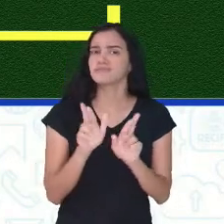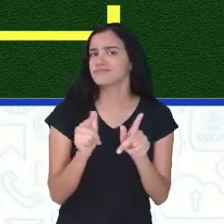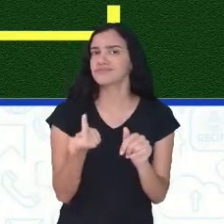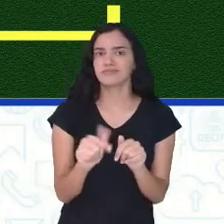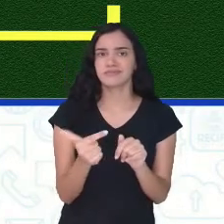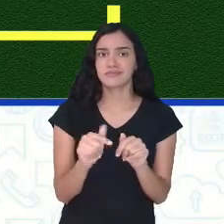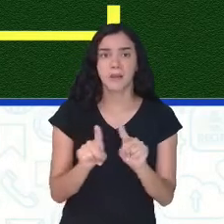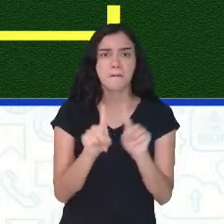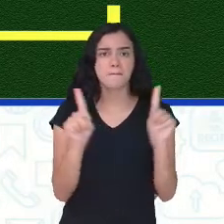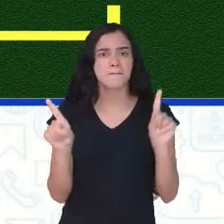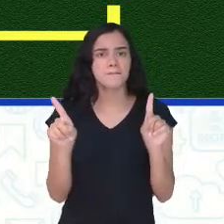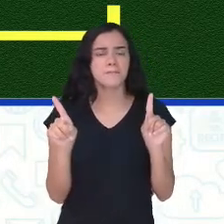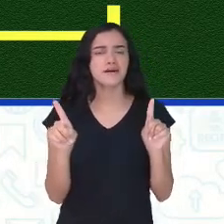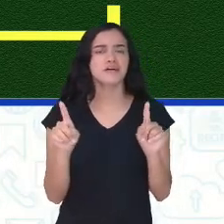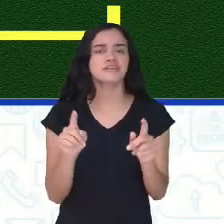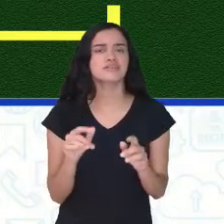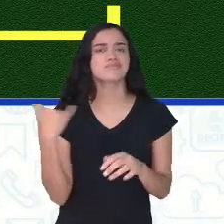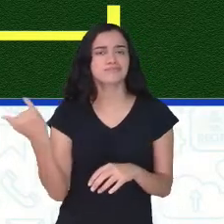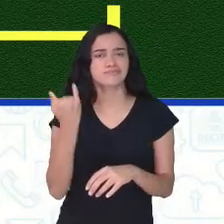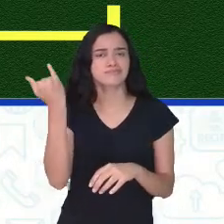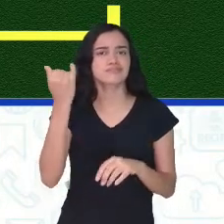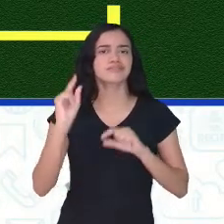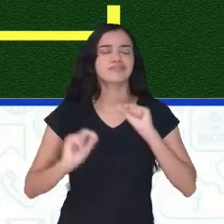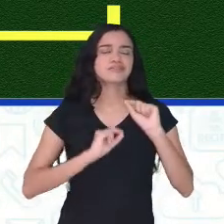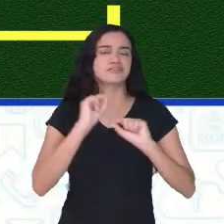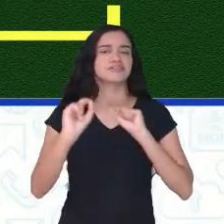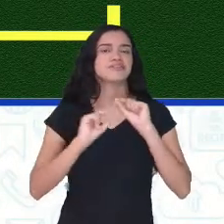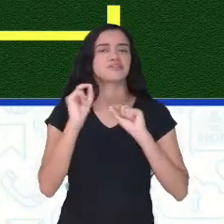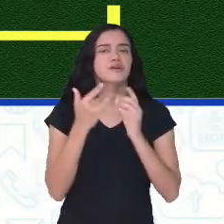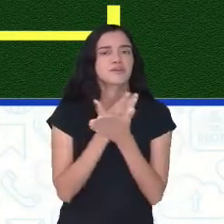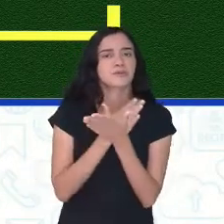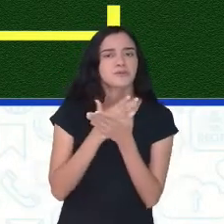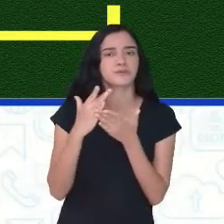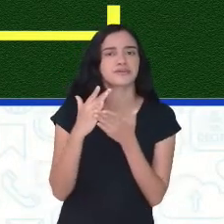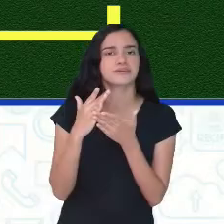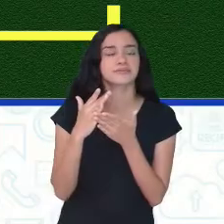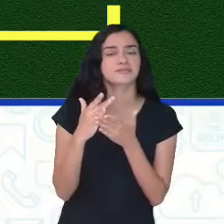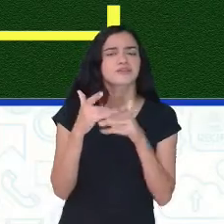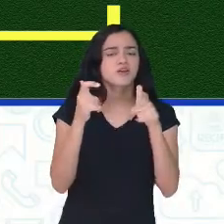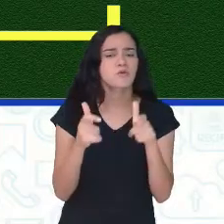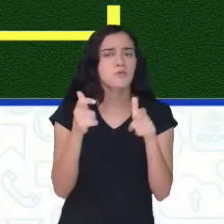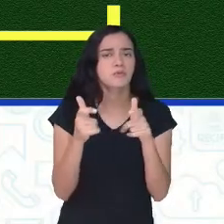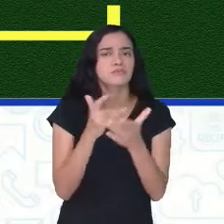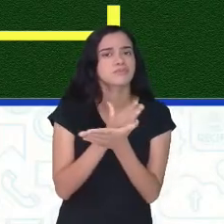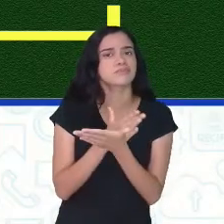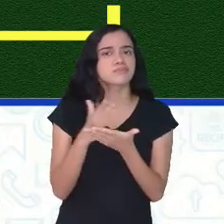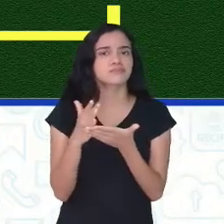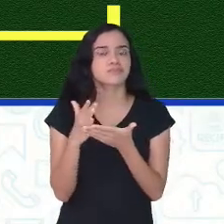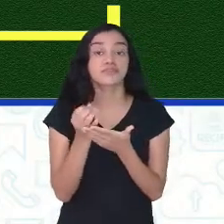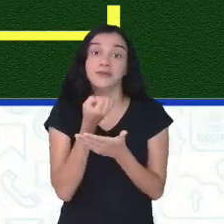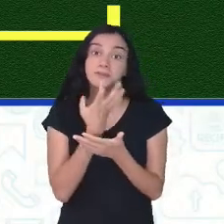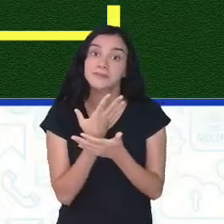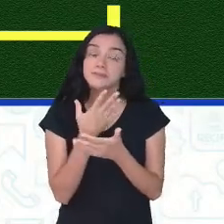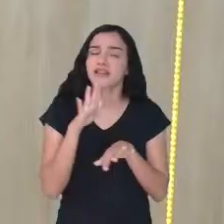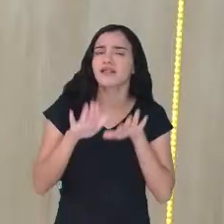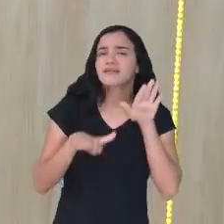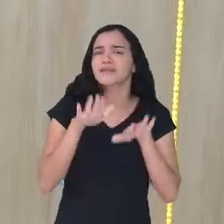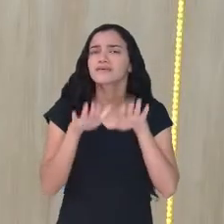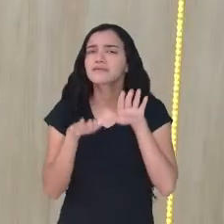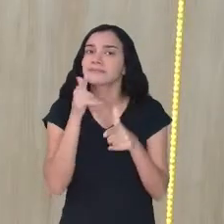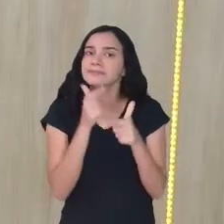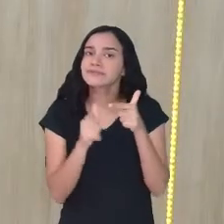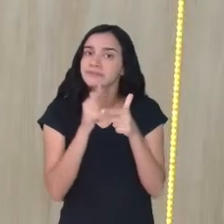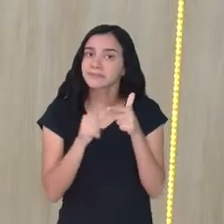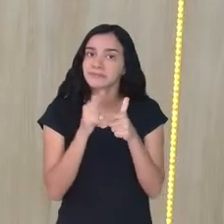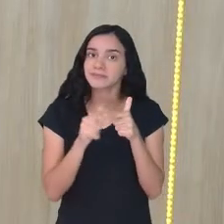Mas a coisa mais importante é que ela tem um início. Aonde é o início? Bom, aí vai depender do teu